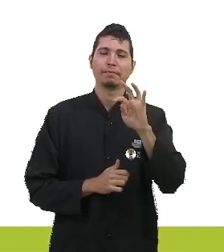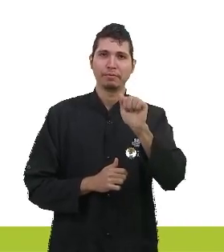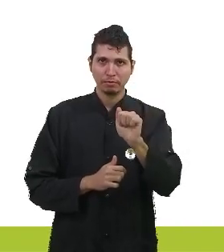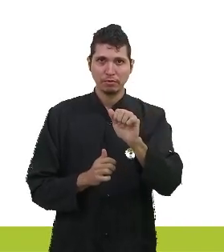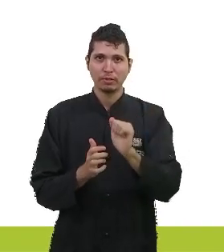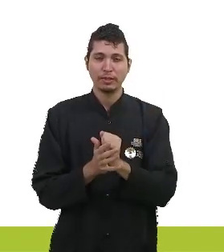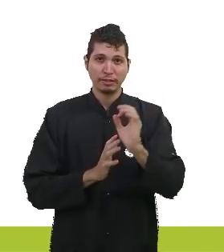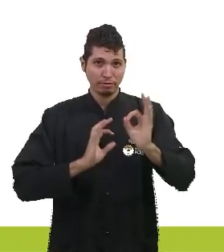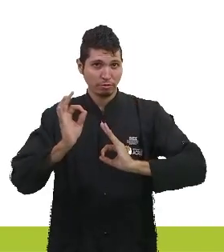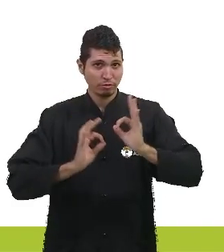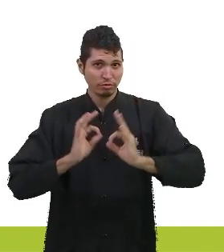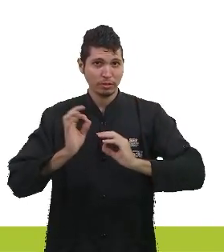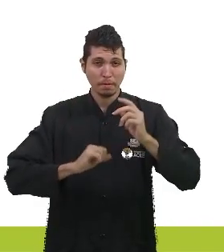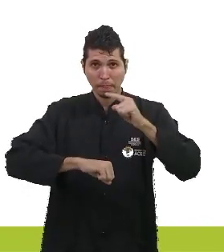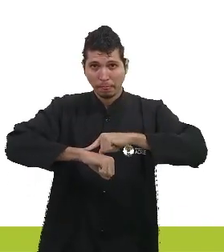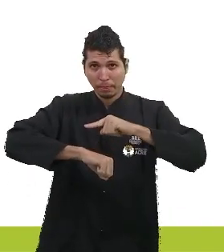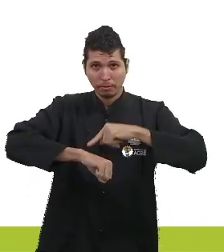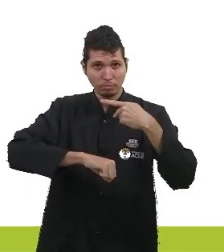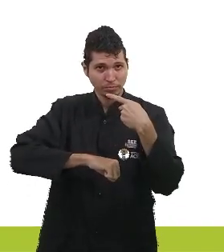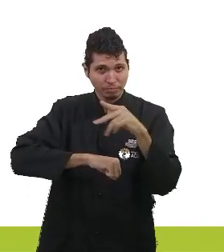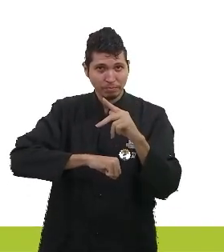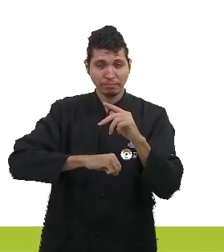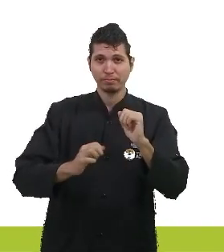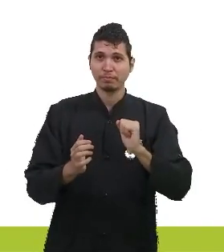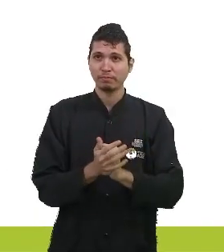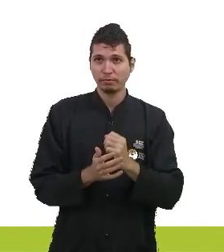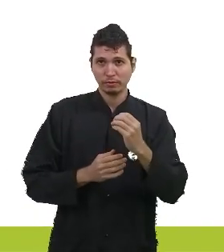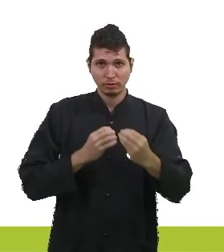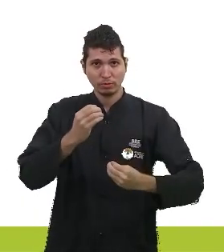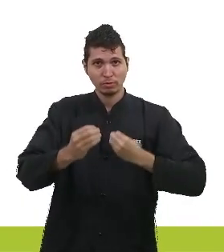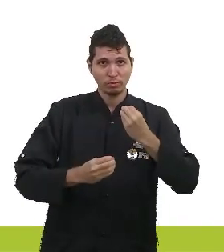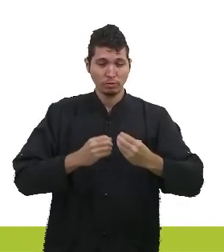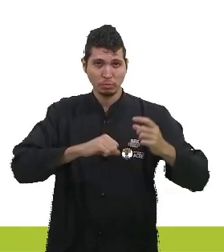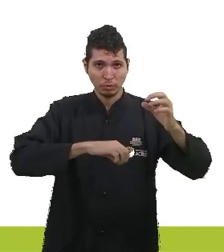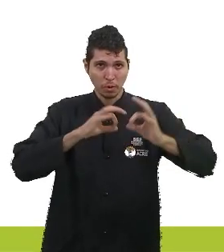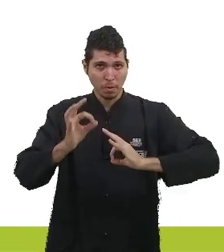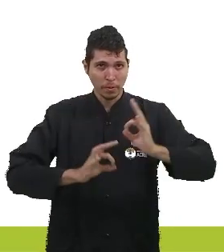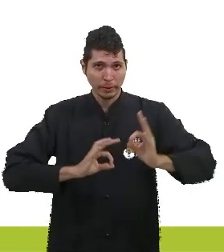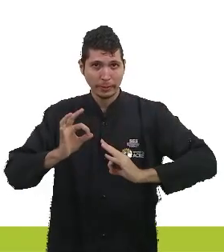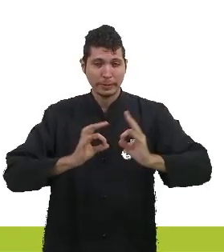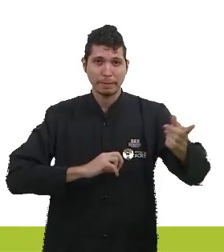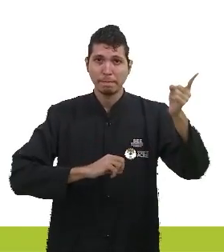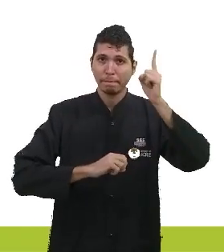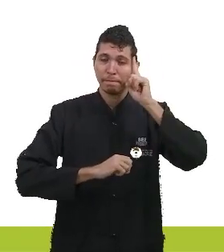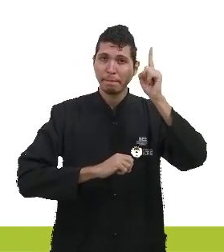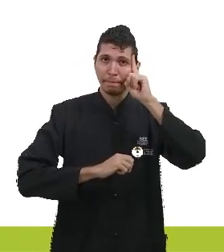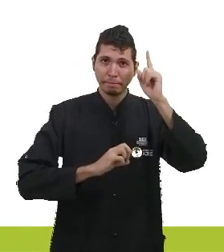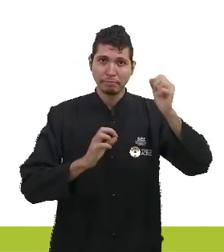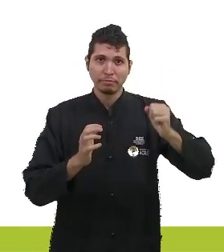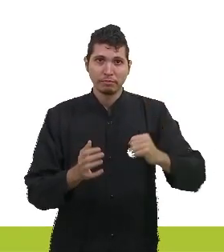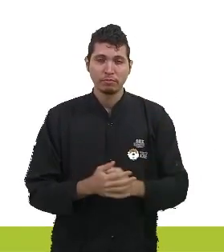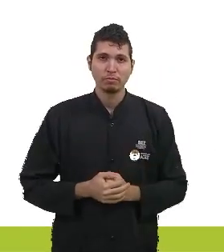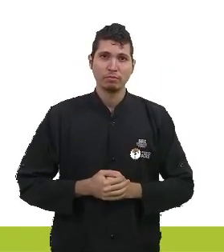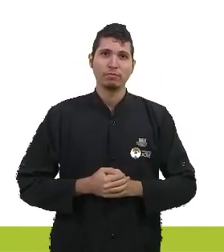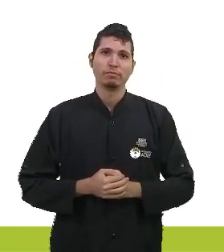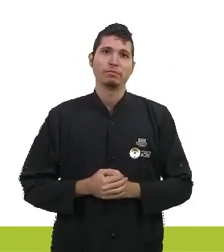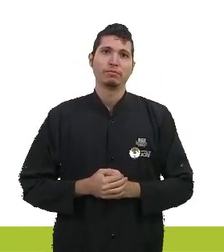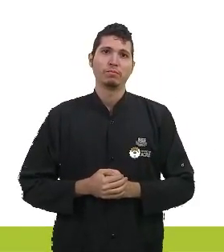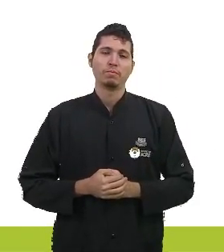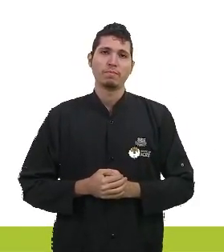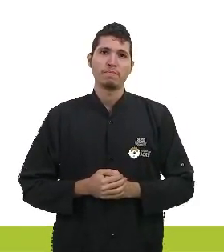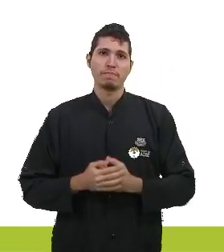a gente tem já mais ou menos uma imagem que ilustra a organização, que a gente tem tanto um critério